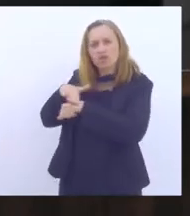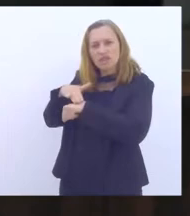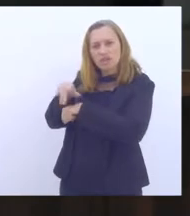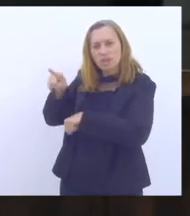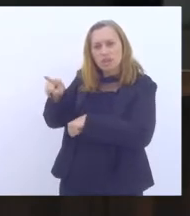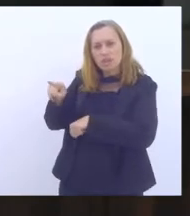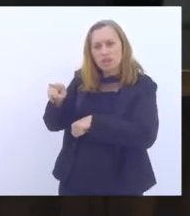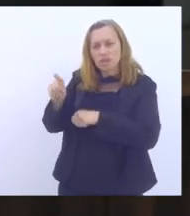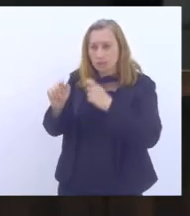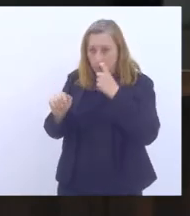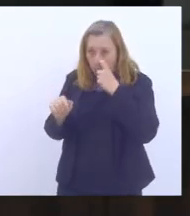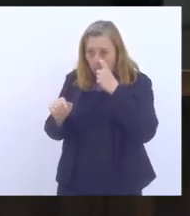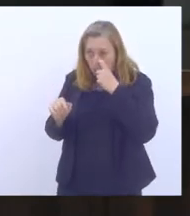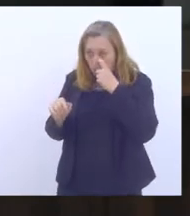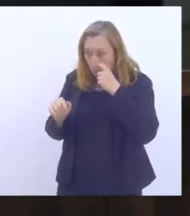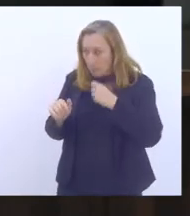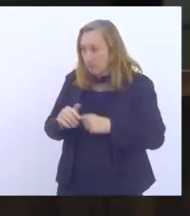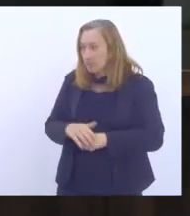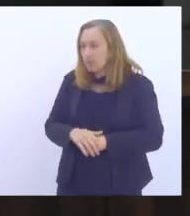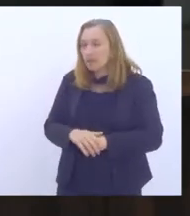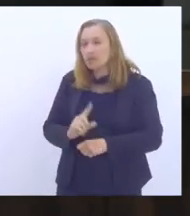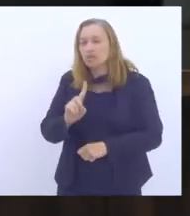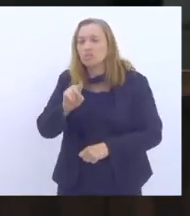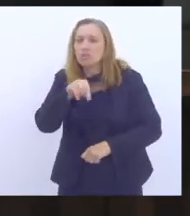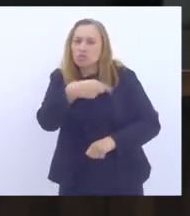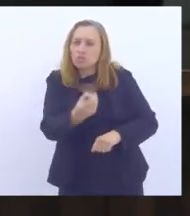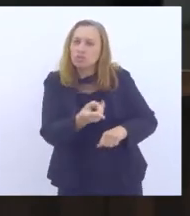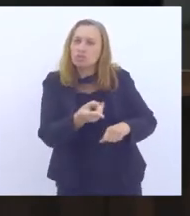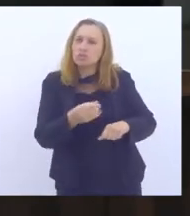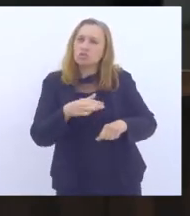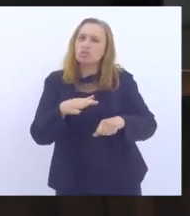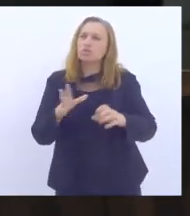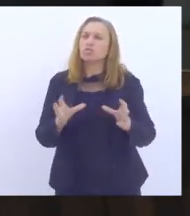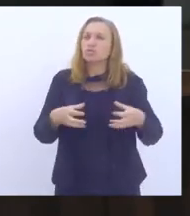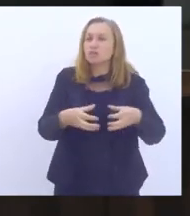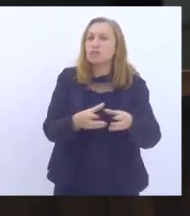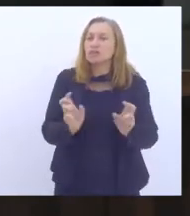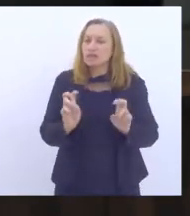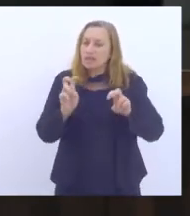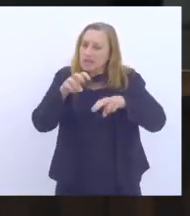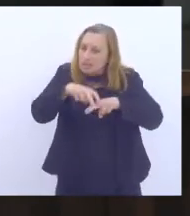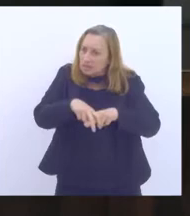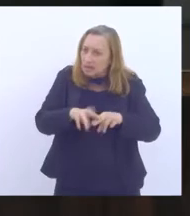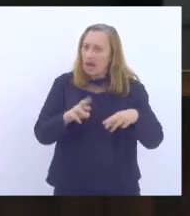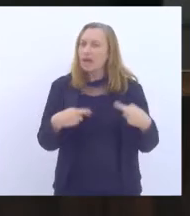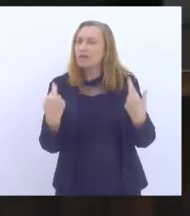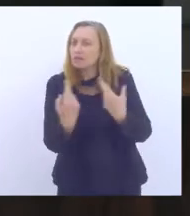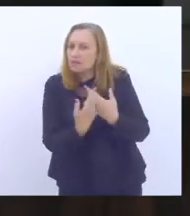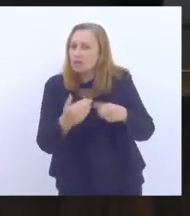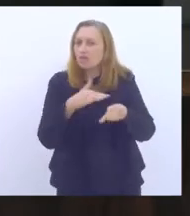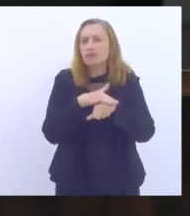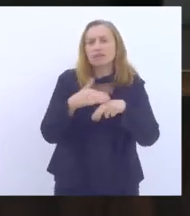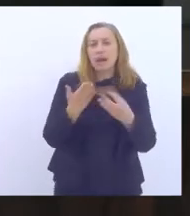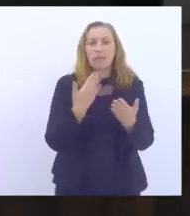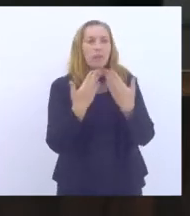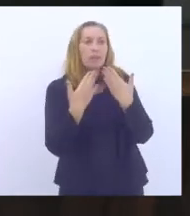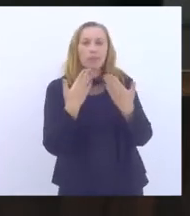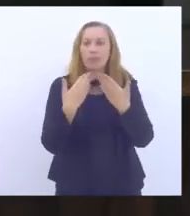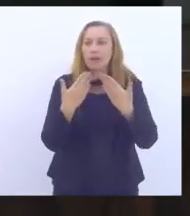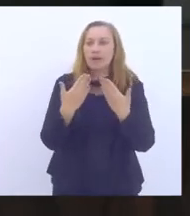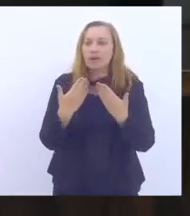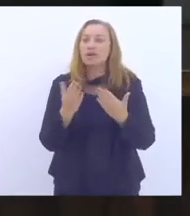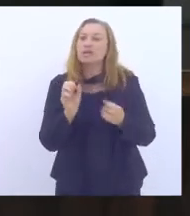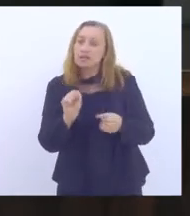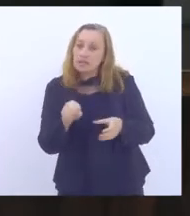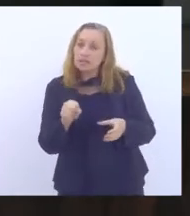e aqui como as demais comissões tem que ser sentar reunir conversar dialogar se for o